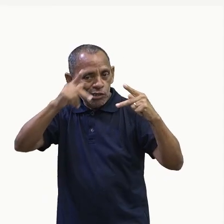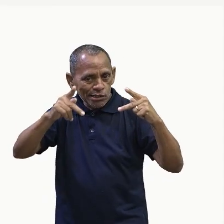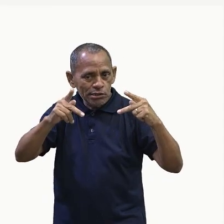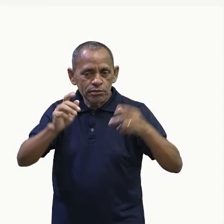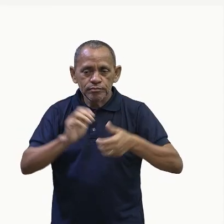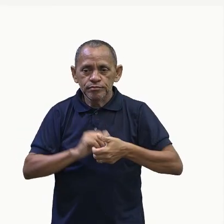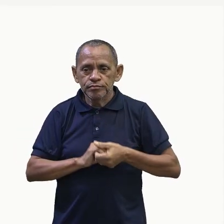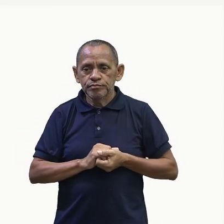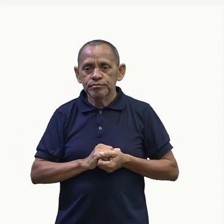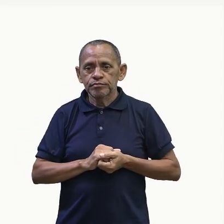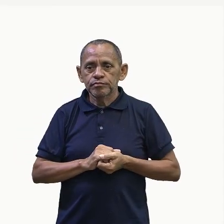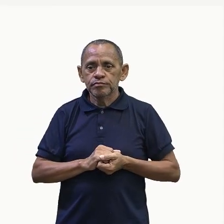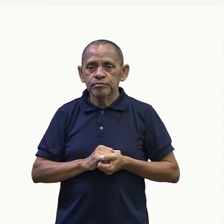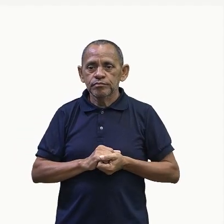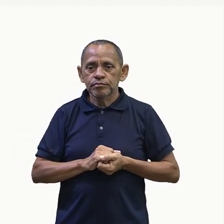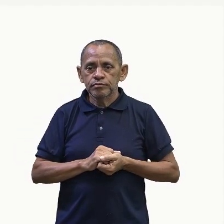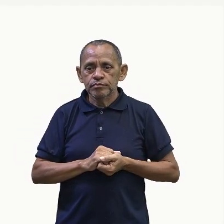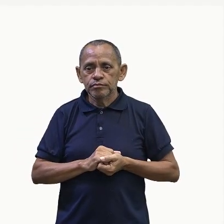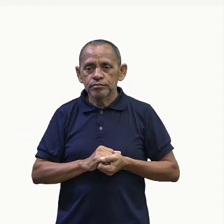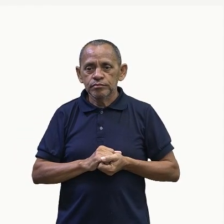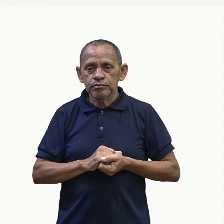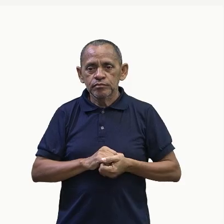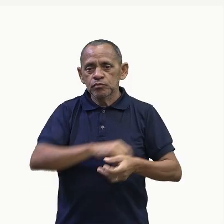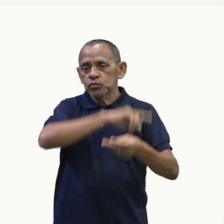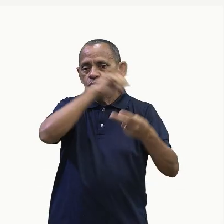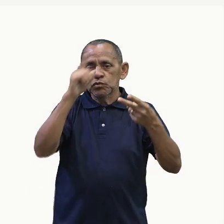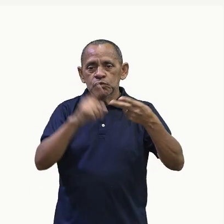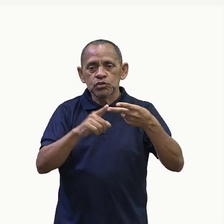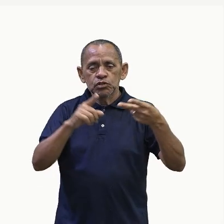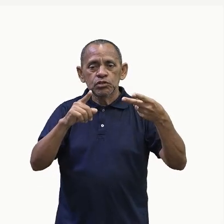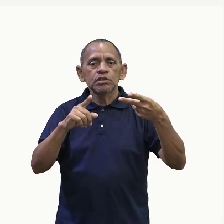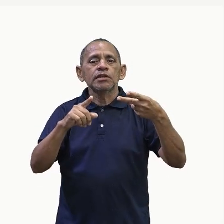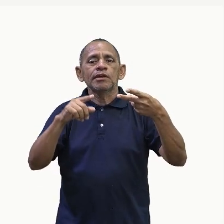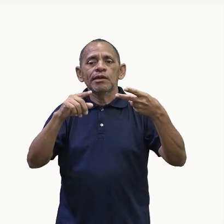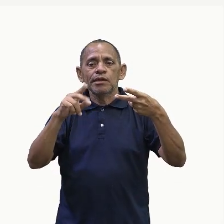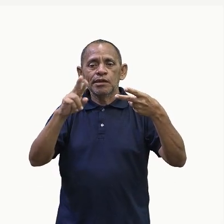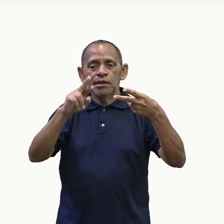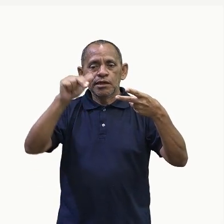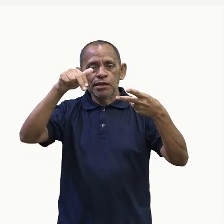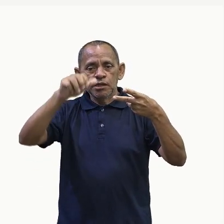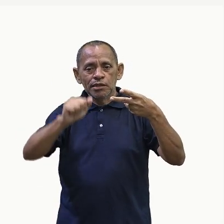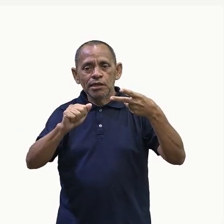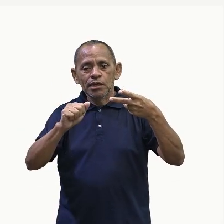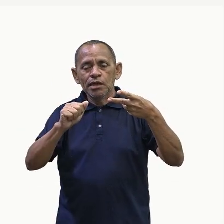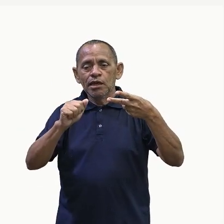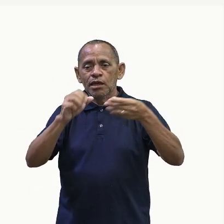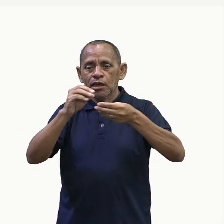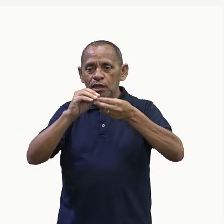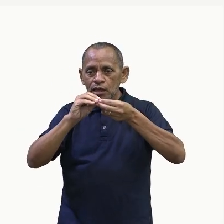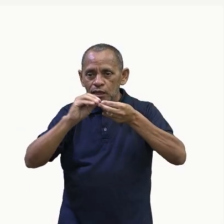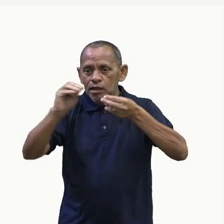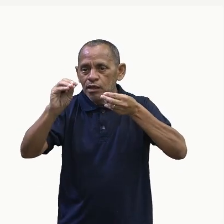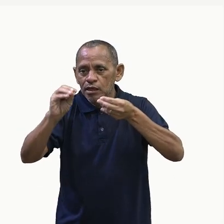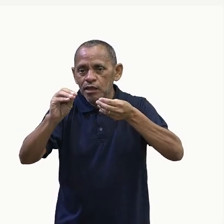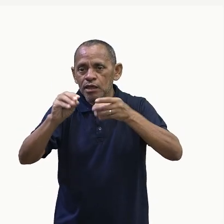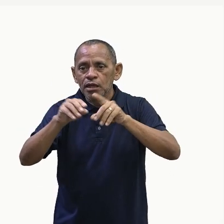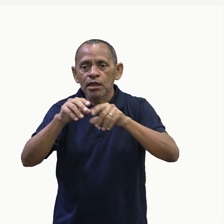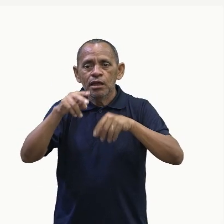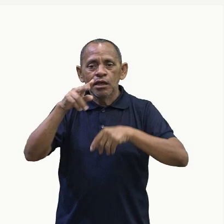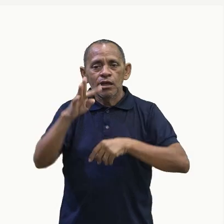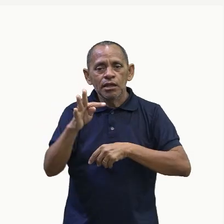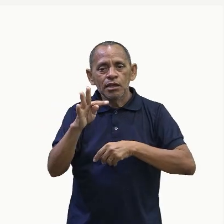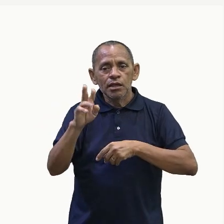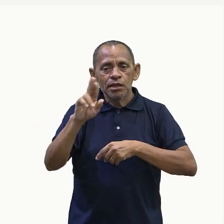ver agora o segundo, está ali aqui, ó, RNA transportador, está aqui um Tzinho, ó. Olha o nome dele, que